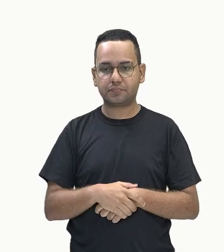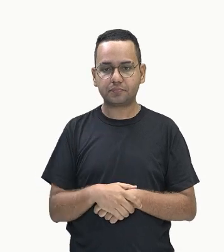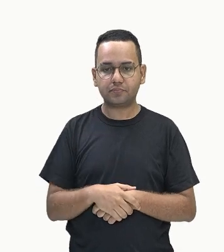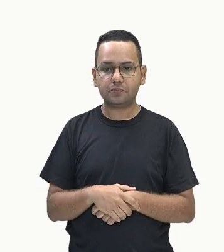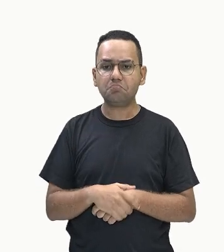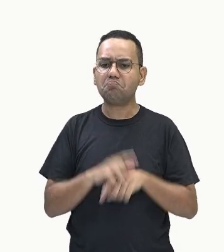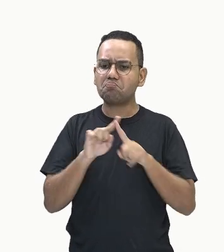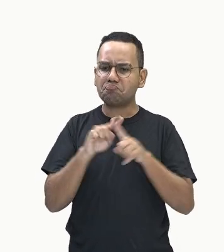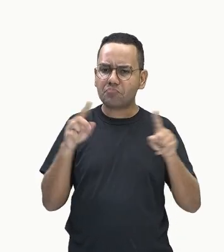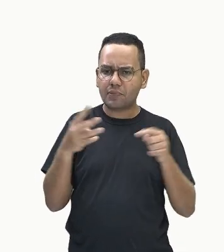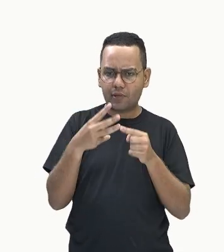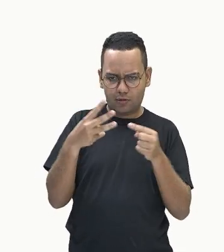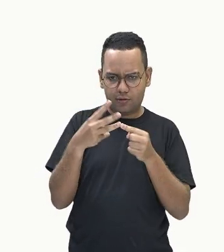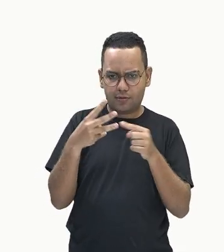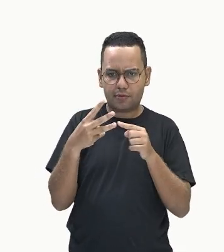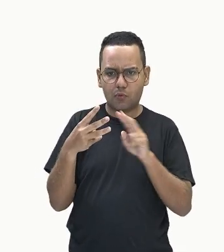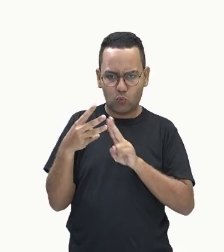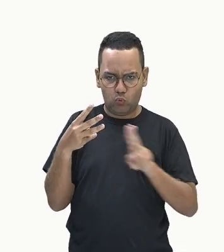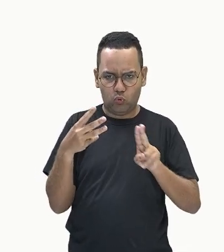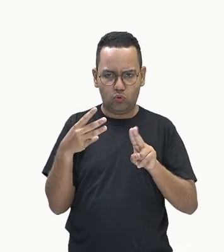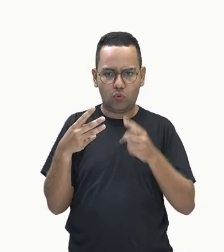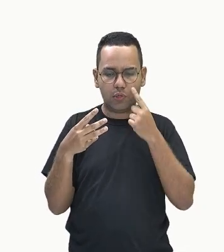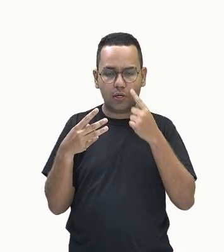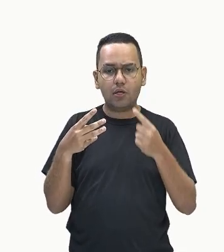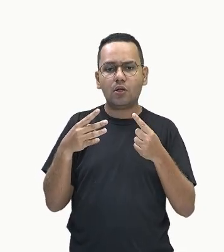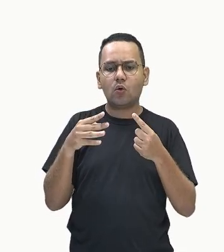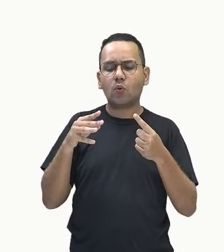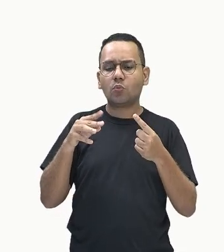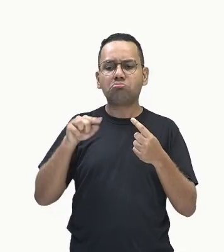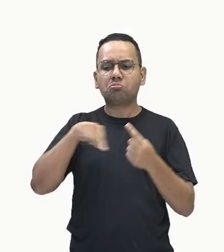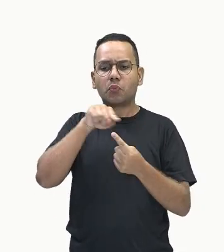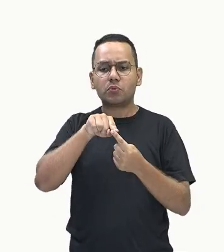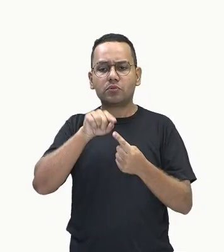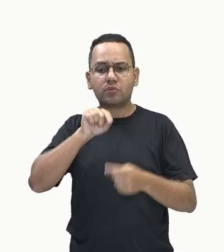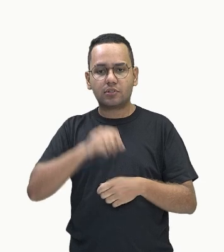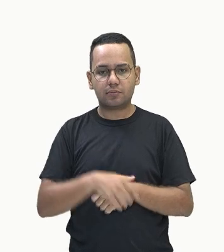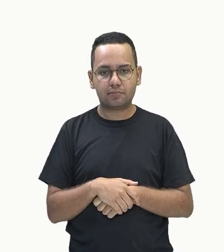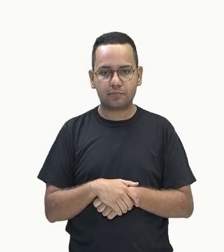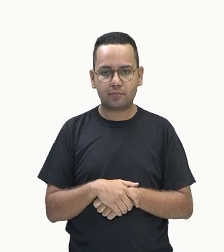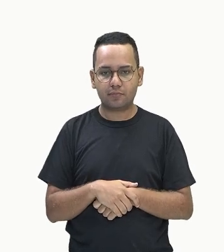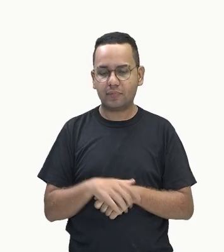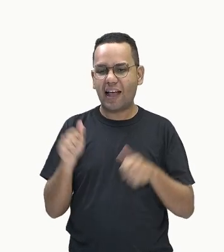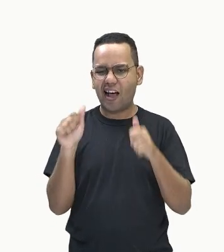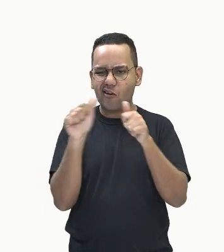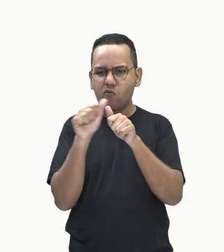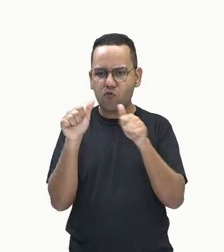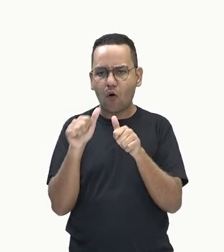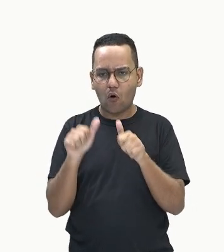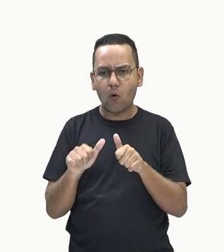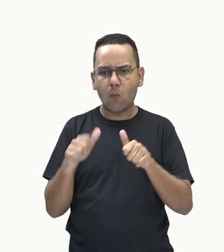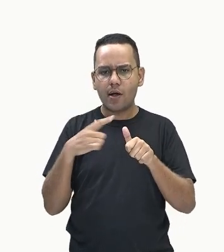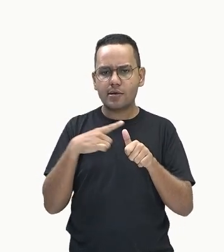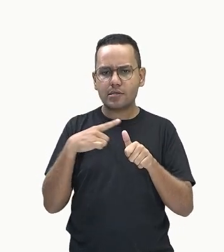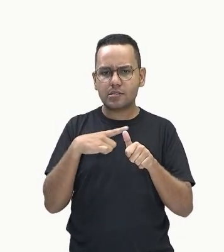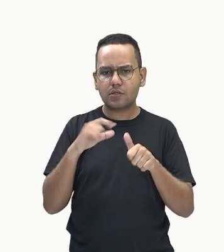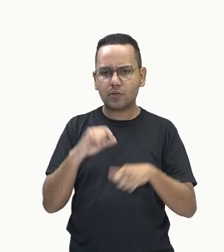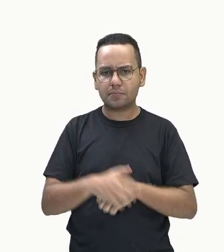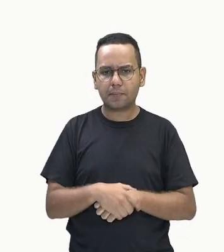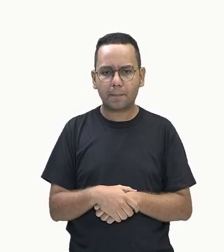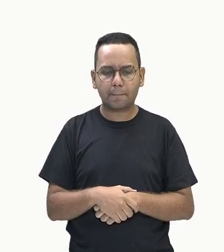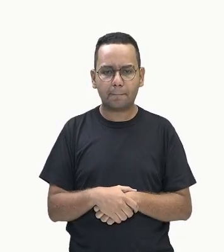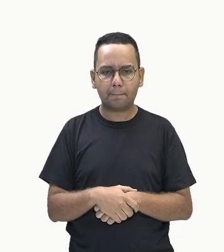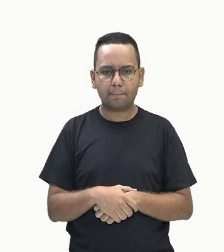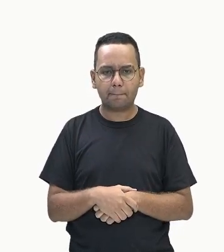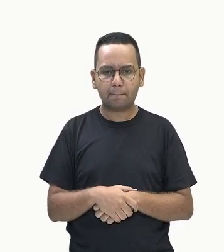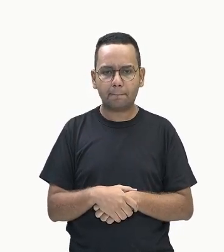escamoso porque ele faz uma referência, né, nessa cobertura daquilo que está abaixo dele, como